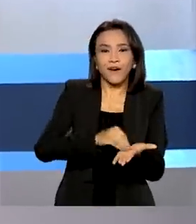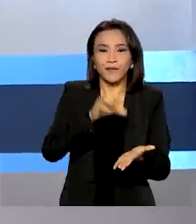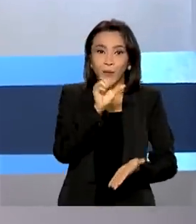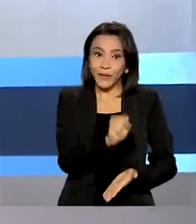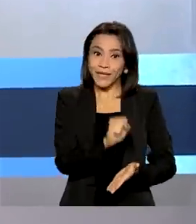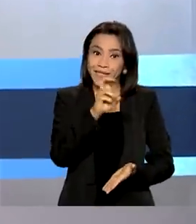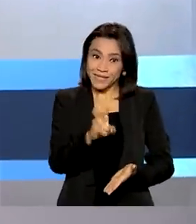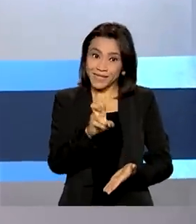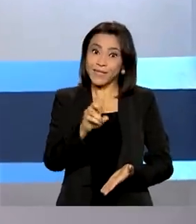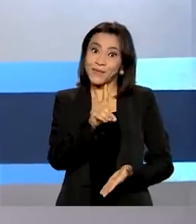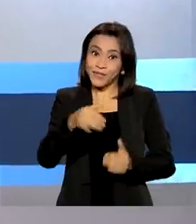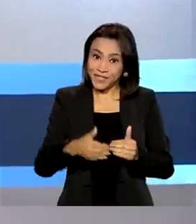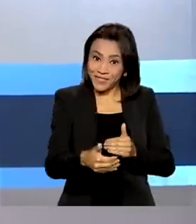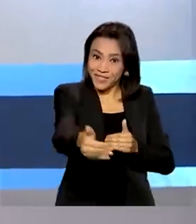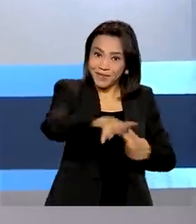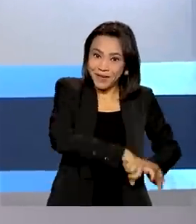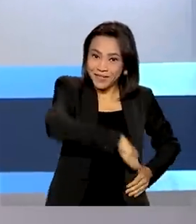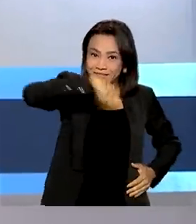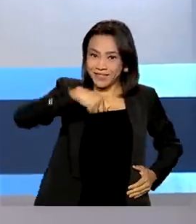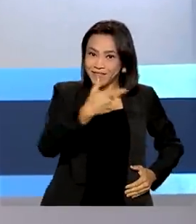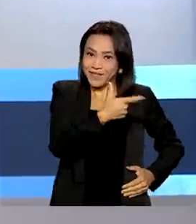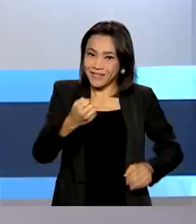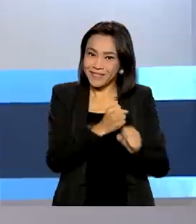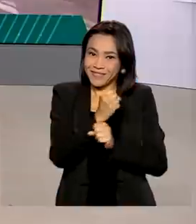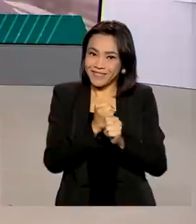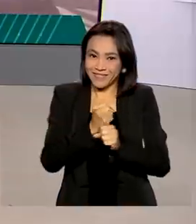os 200 anos da independência do Brasil.